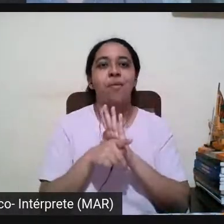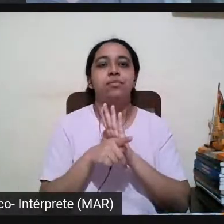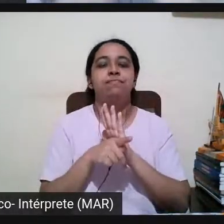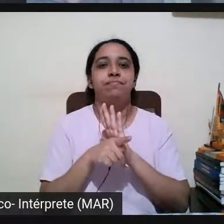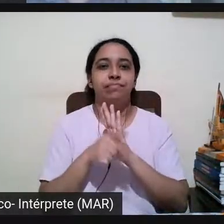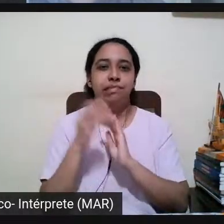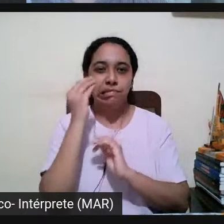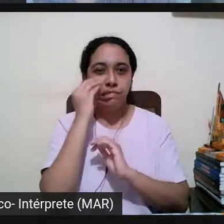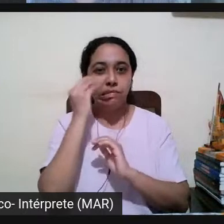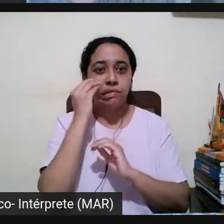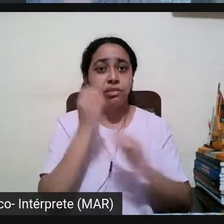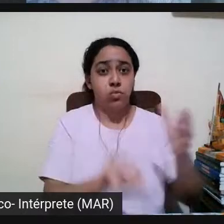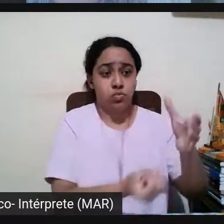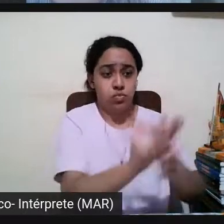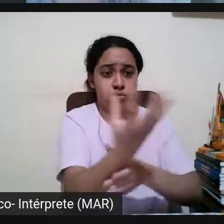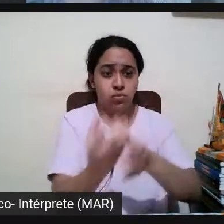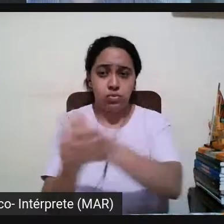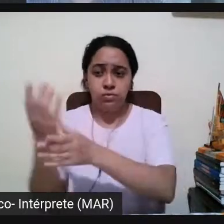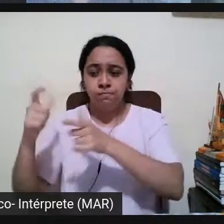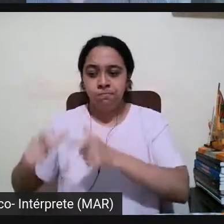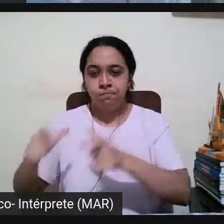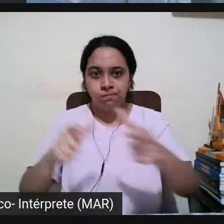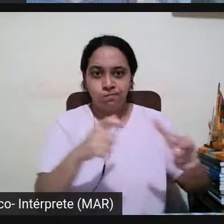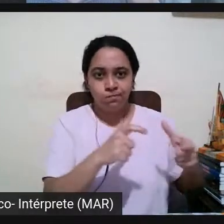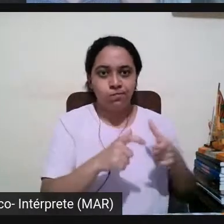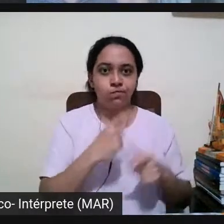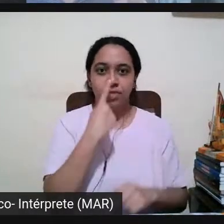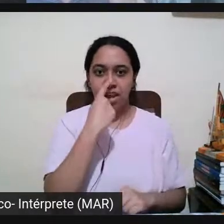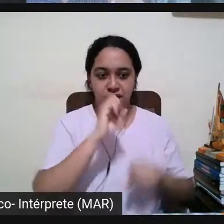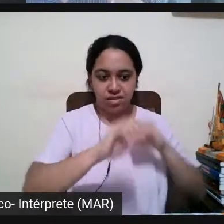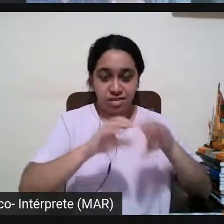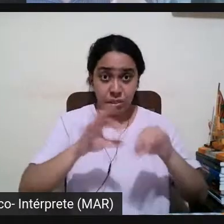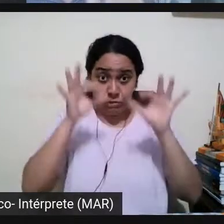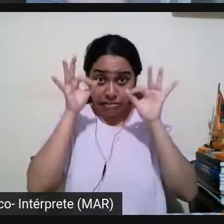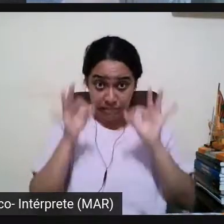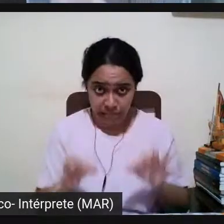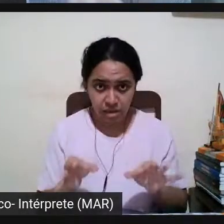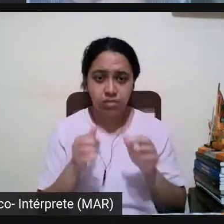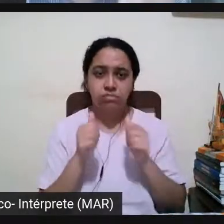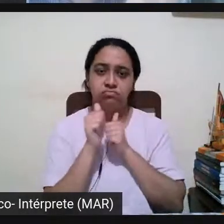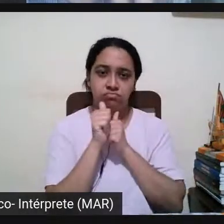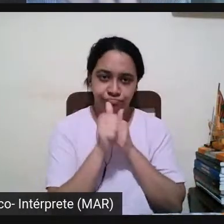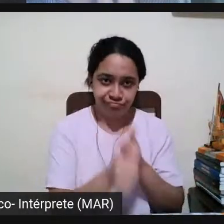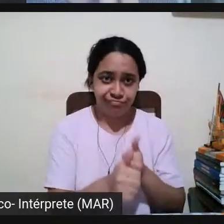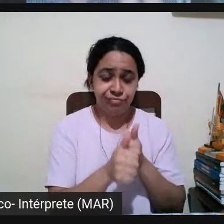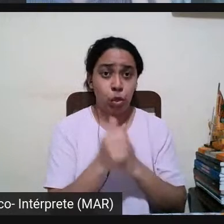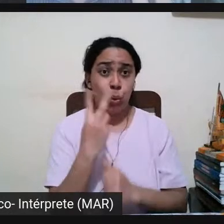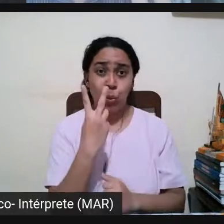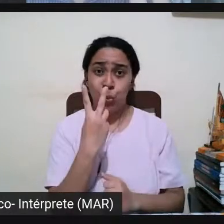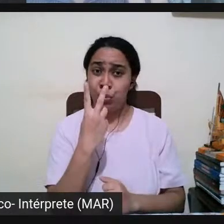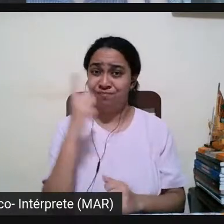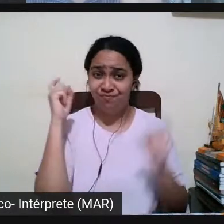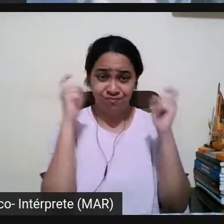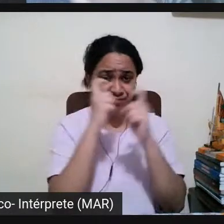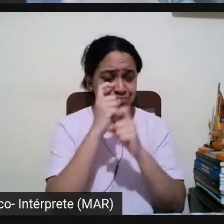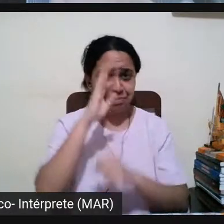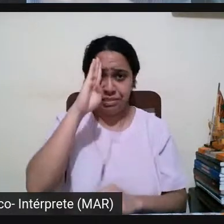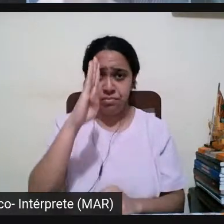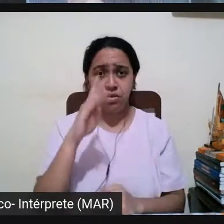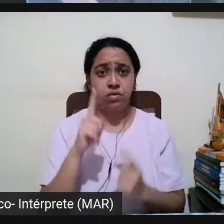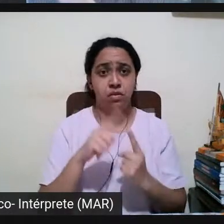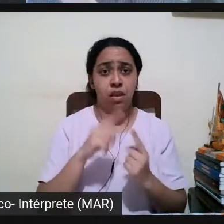aterros né para serem construídos e operar adequadamente e a gente tem duas dificuldades grandes aí primeiro